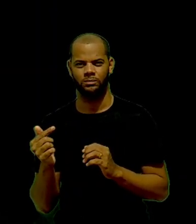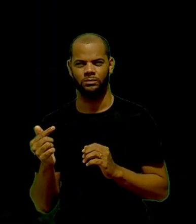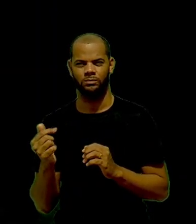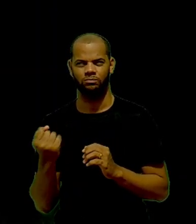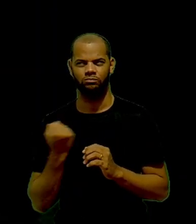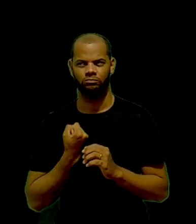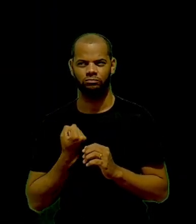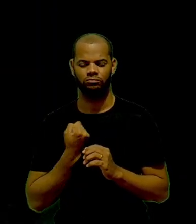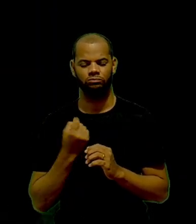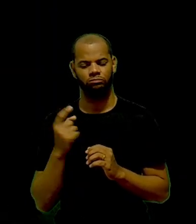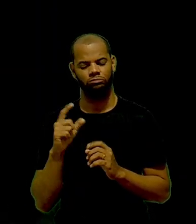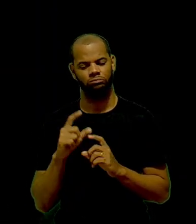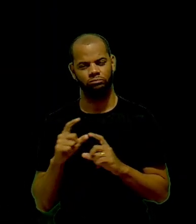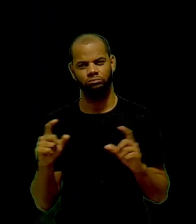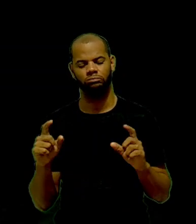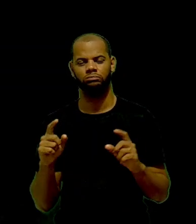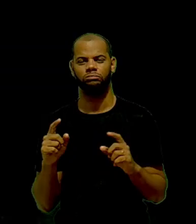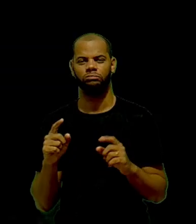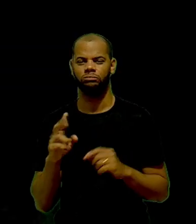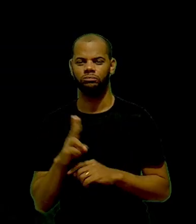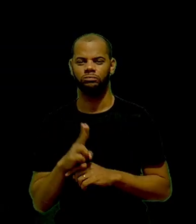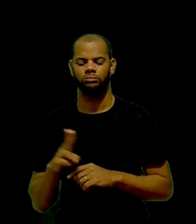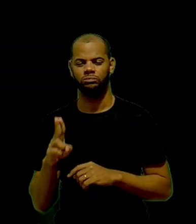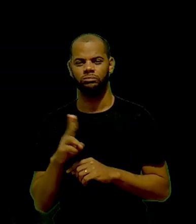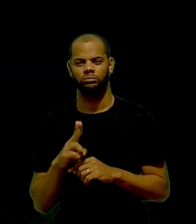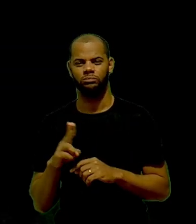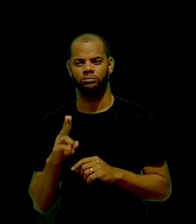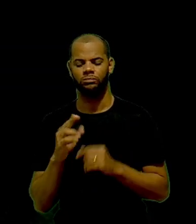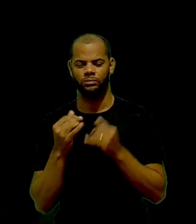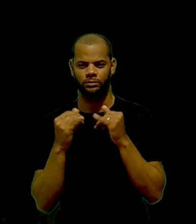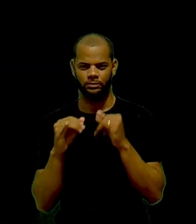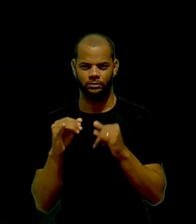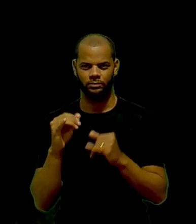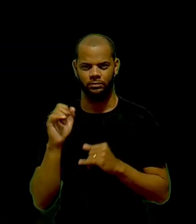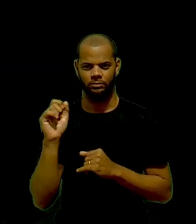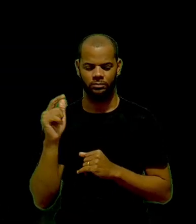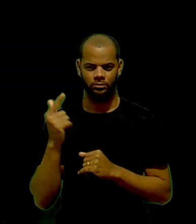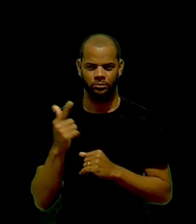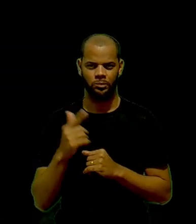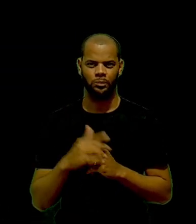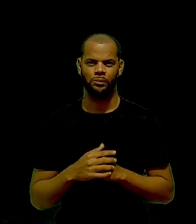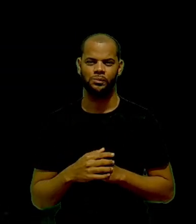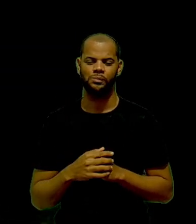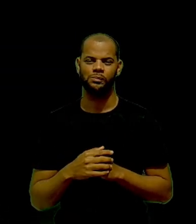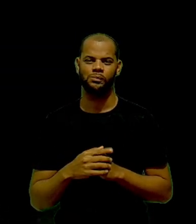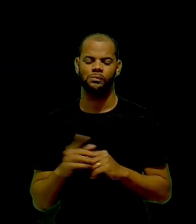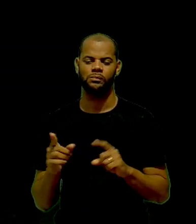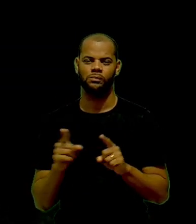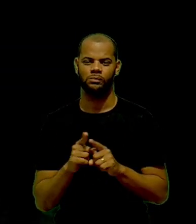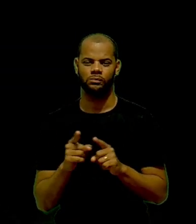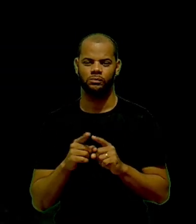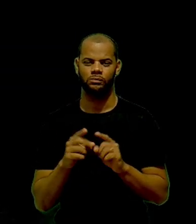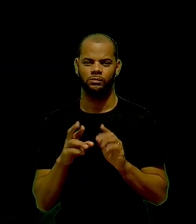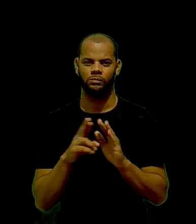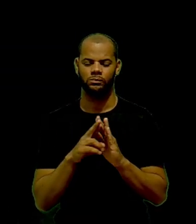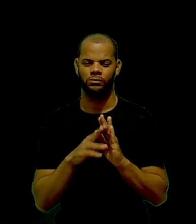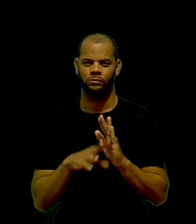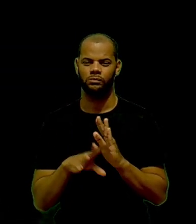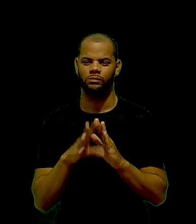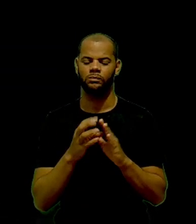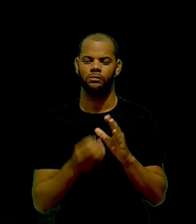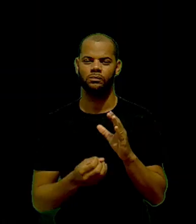mais ainda a utilização da energia solar fotovoltaica. E também essa resolução permitiu a